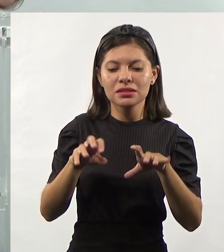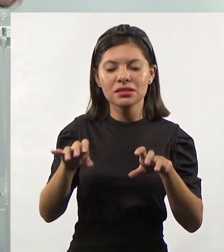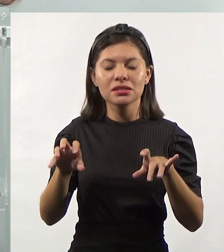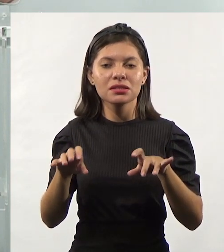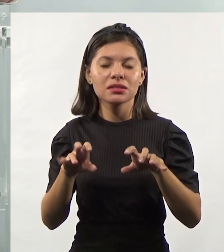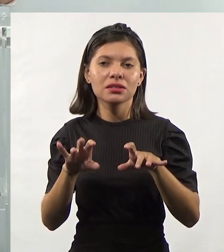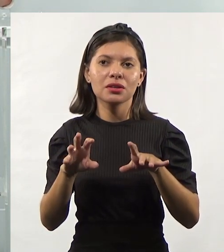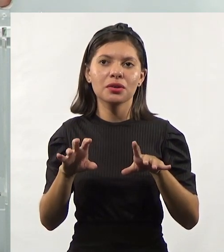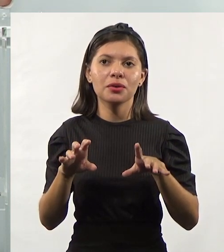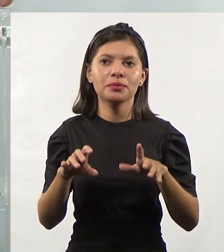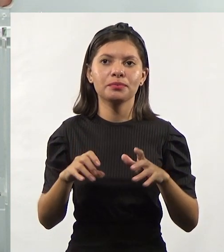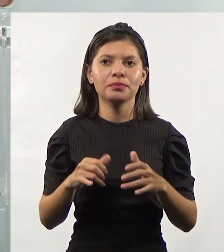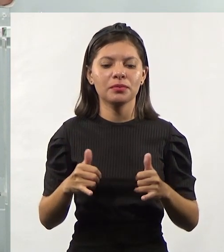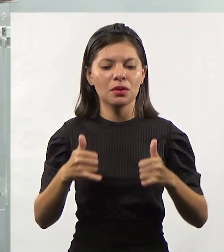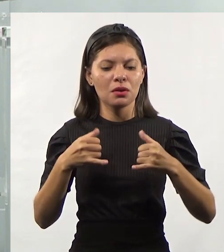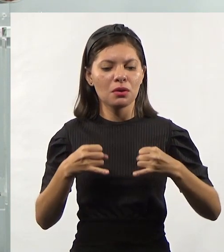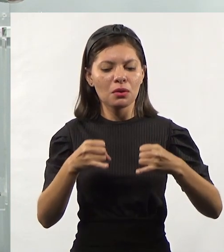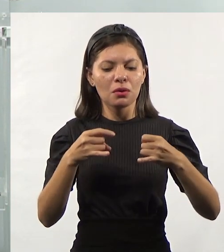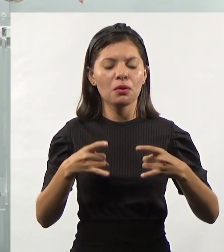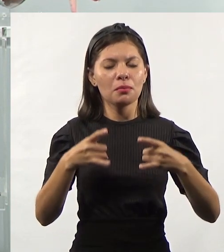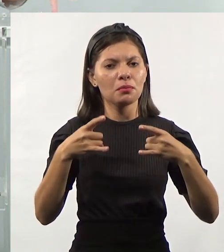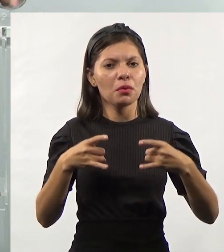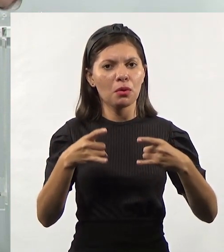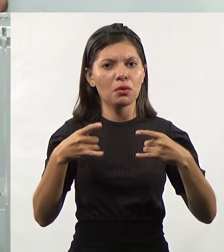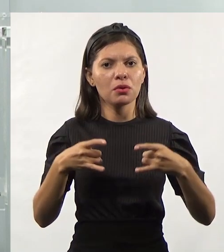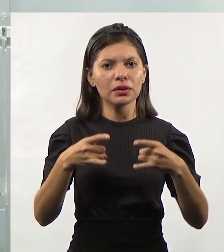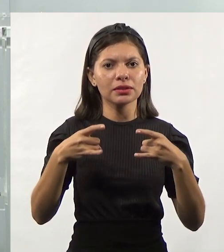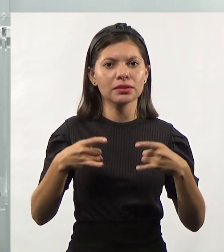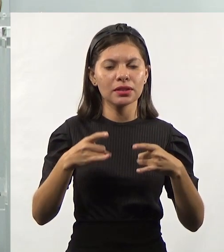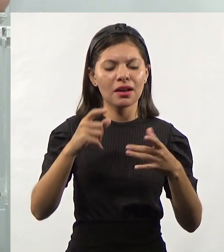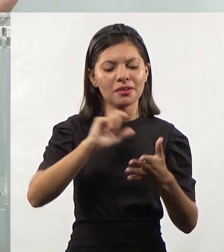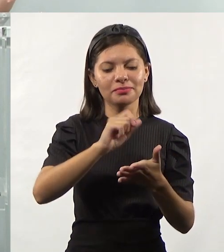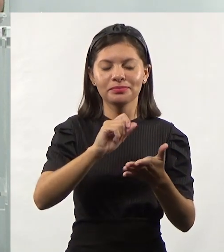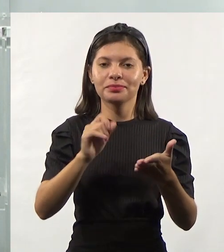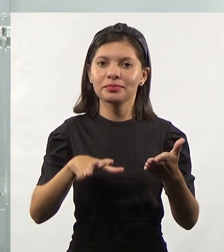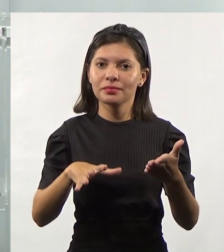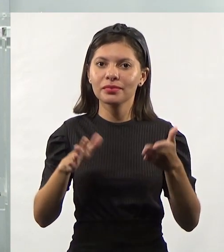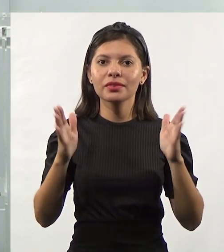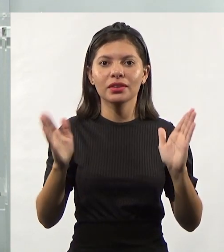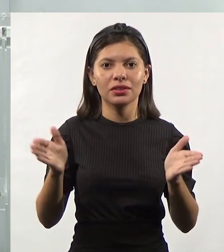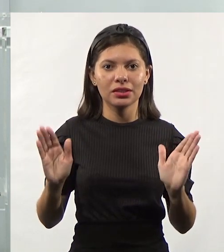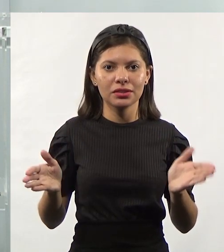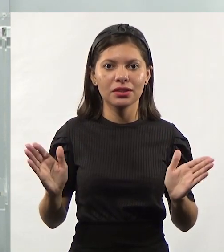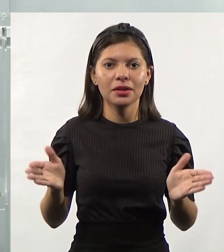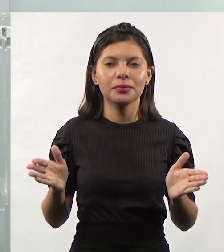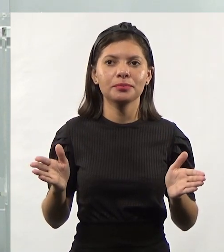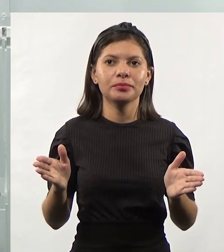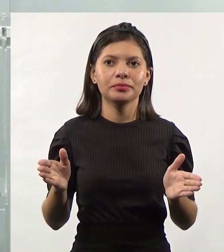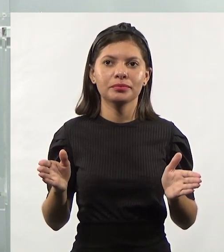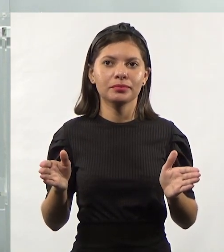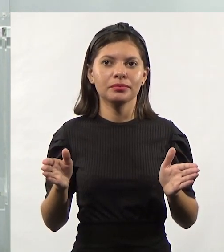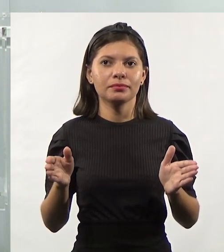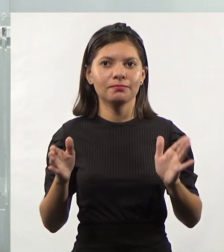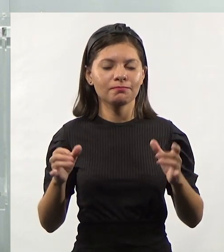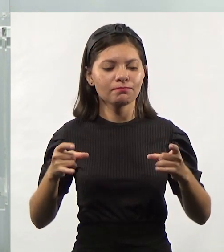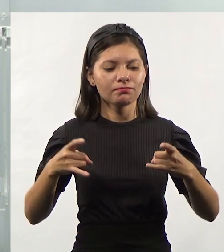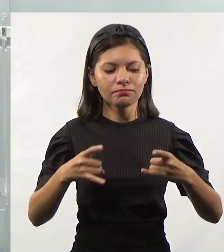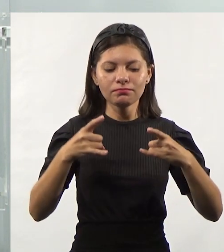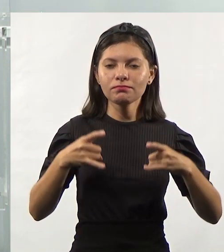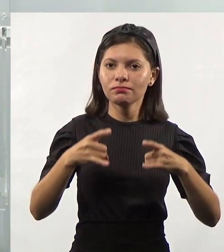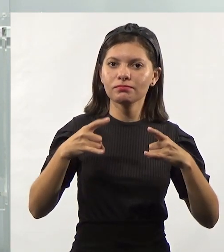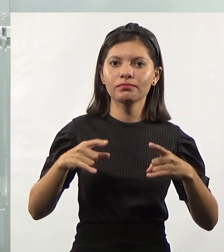desenvolvidas de forma automatizada, robôs que exercem certas atividades que são